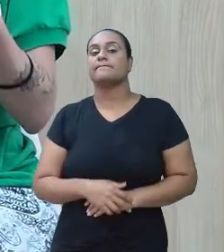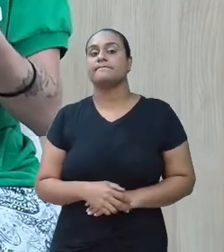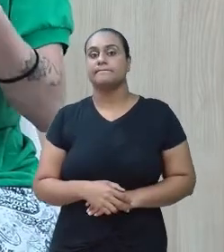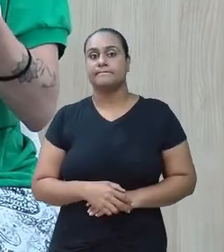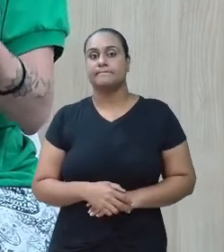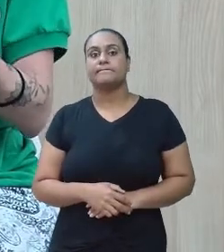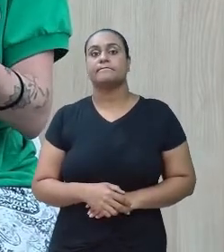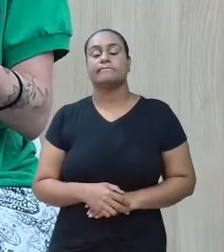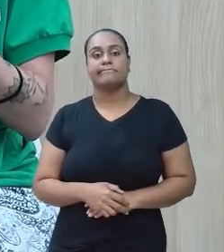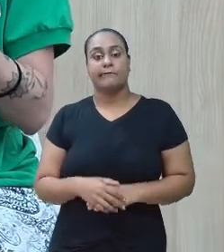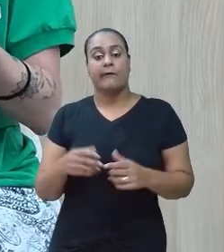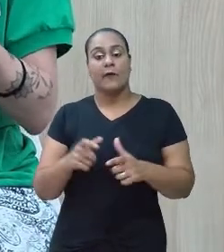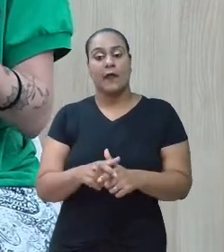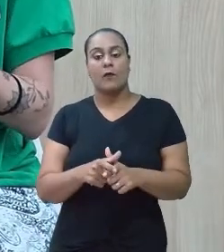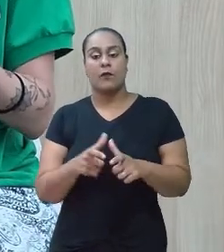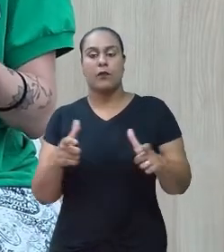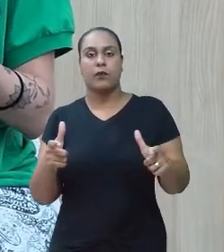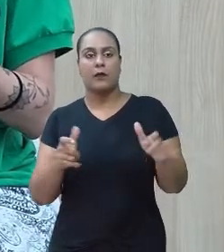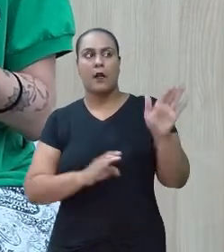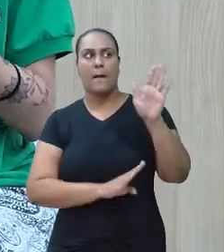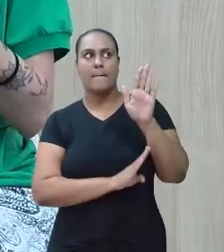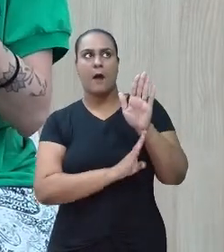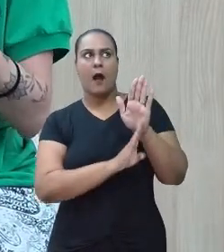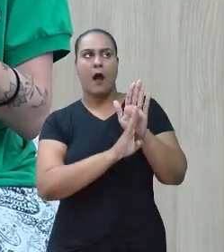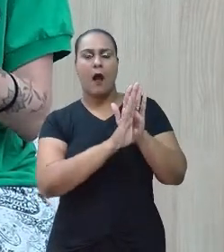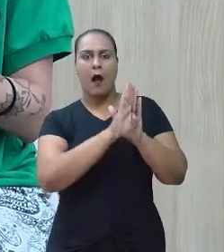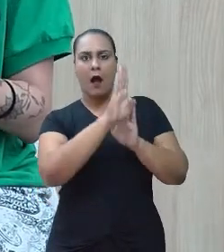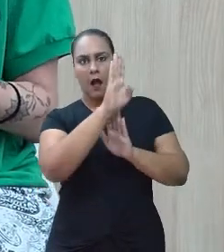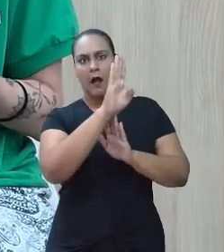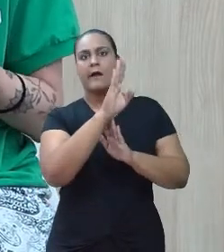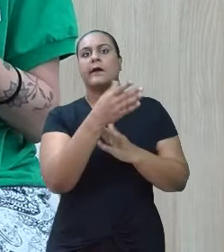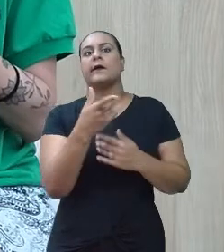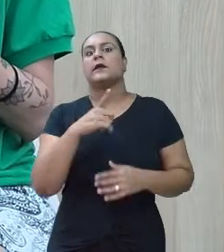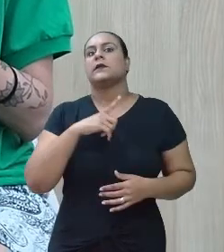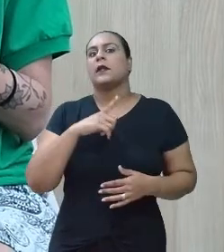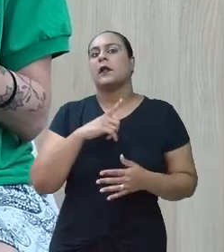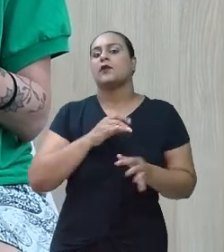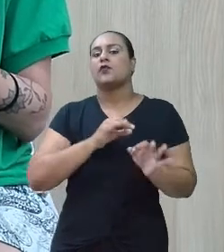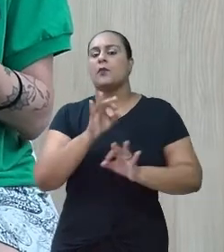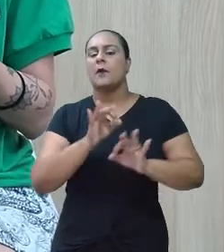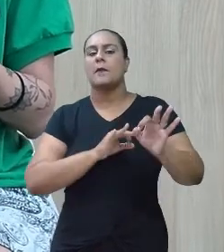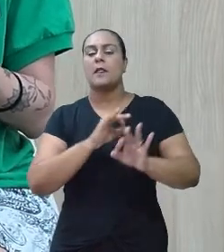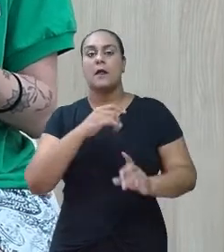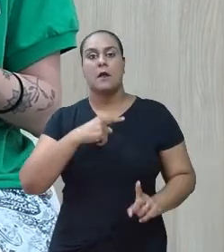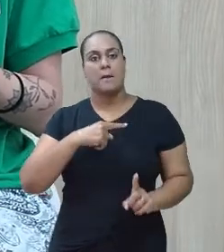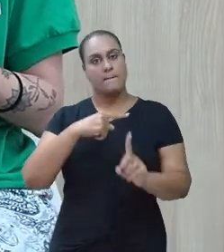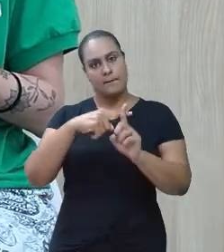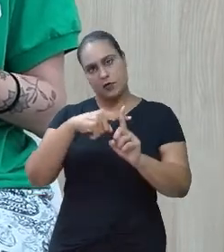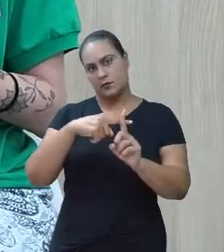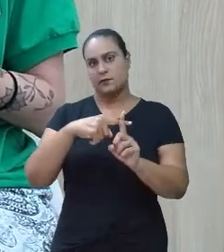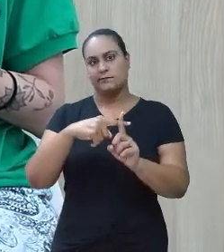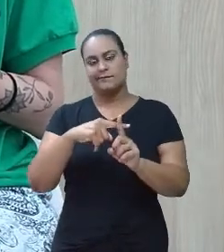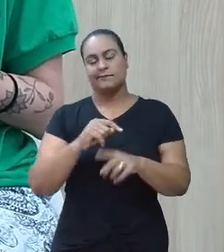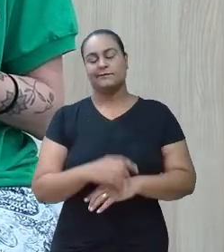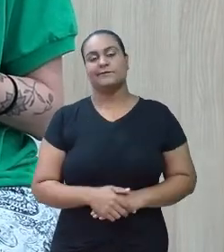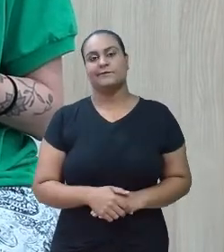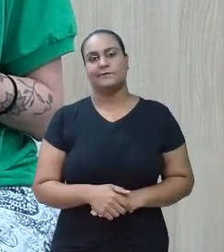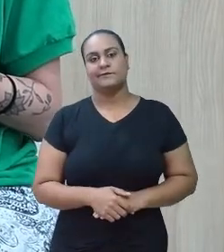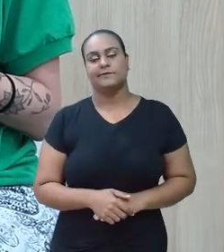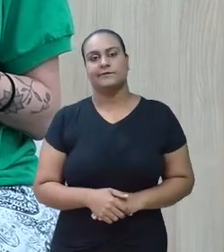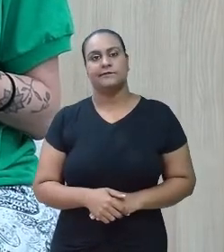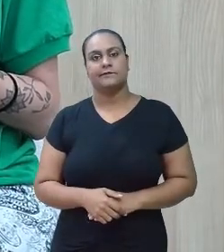ele cresce de uma forma acompanhando um certo planejamento de uma forma positiva, né? Onde a questão